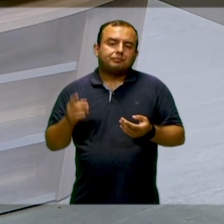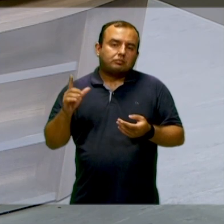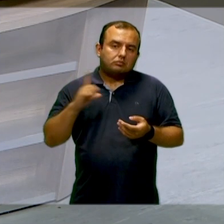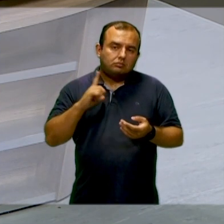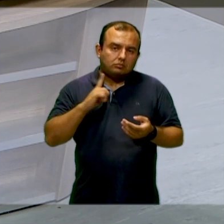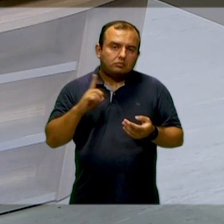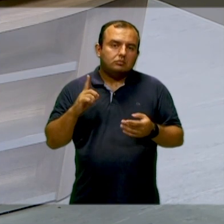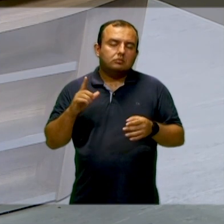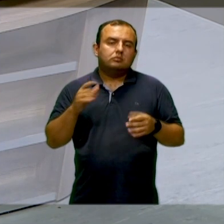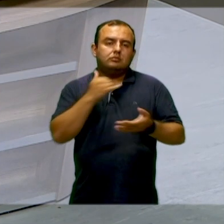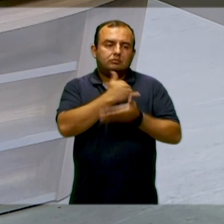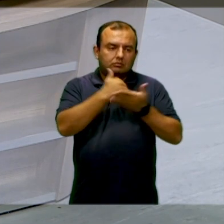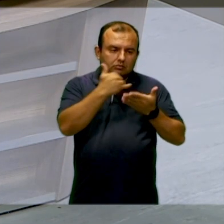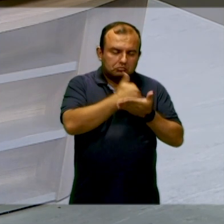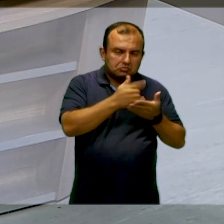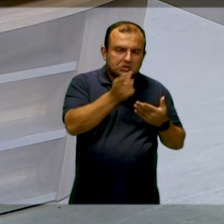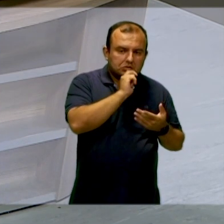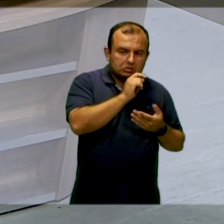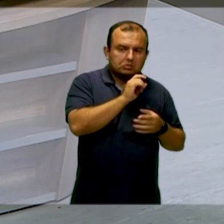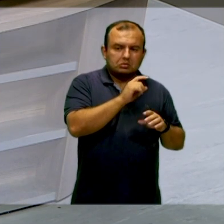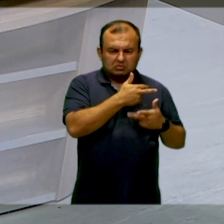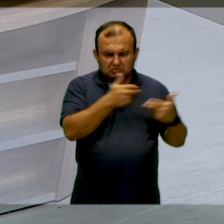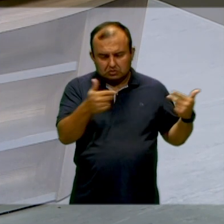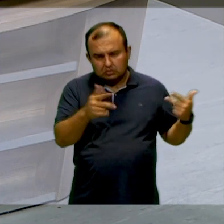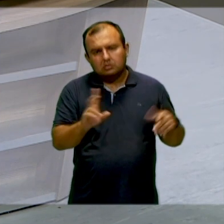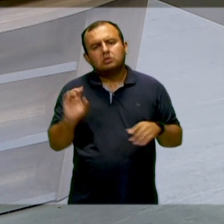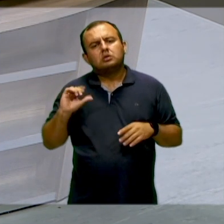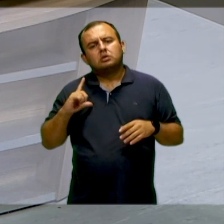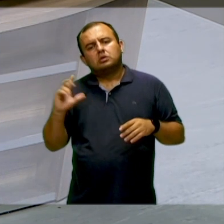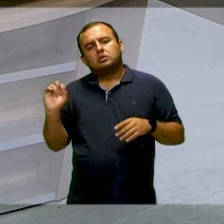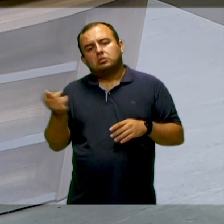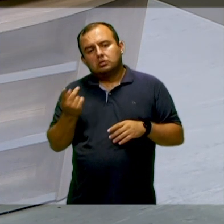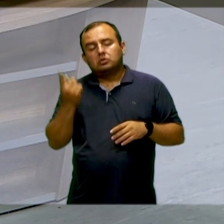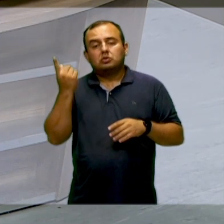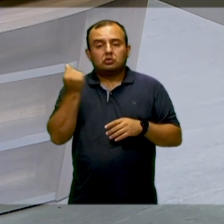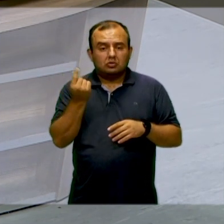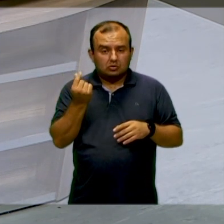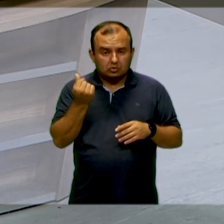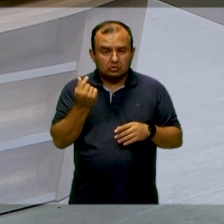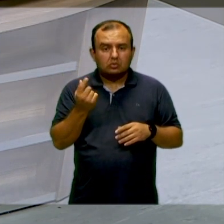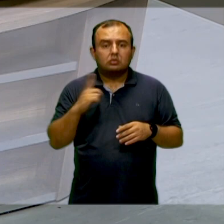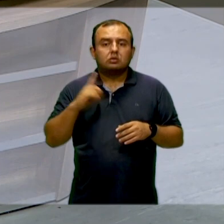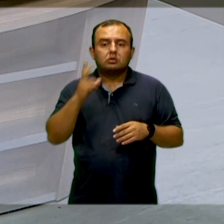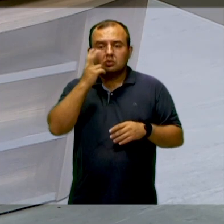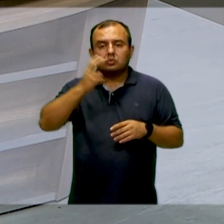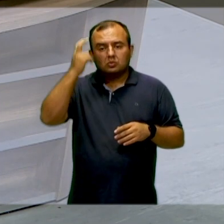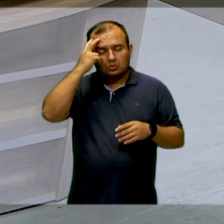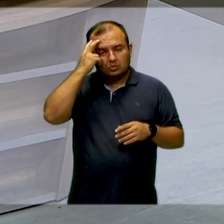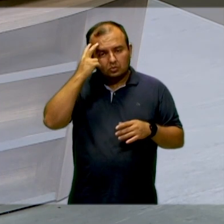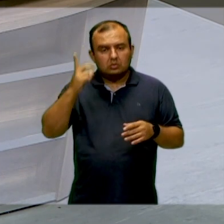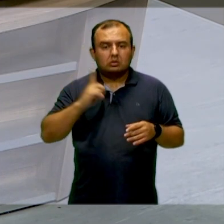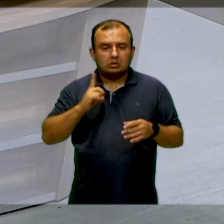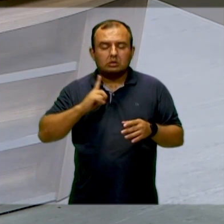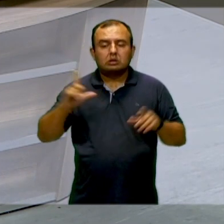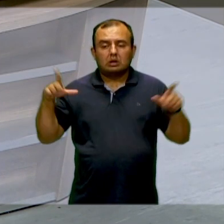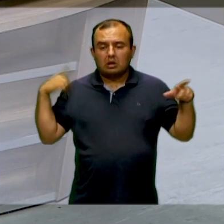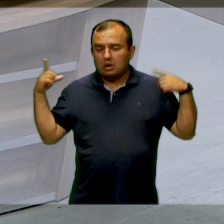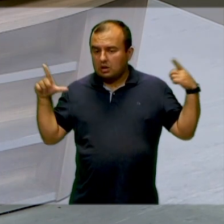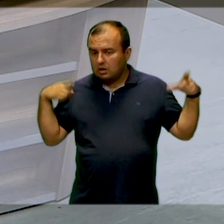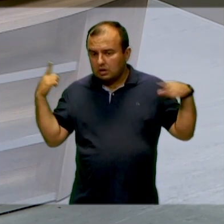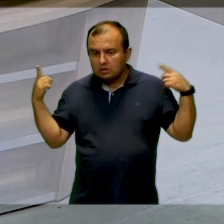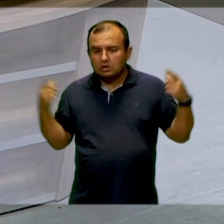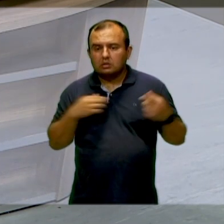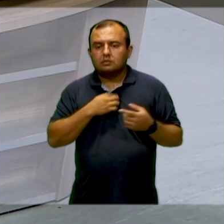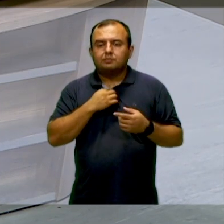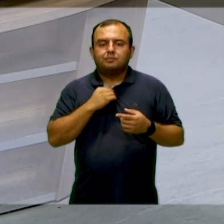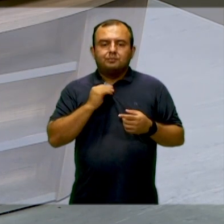seja consumindo drogas ou não, mas ele tem uma oportunidade de ter renda, uma oportunidade de ter a cultura, uma oportunidade de ter o lazer